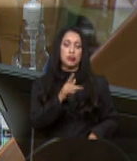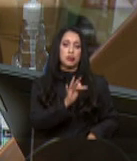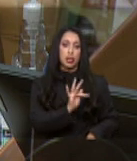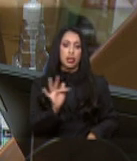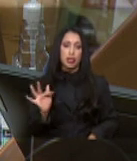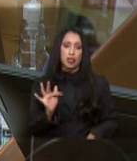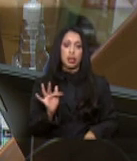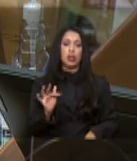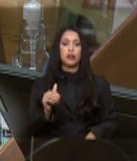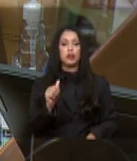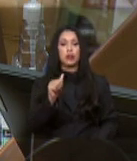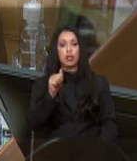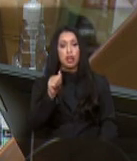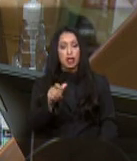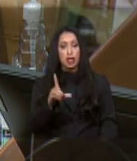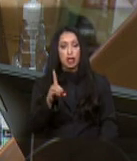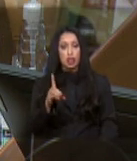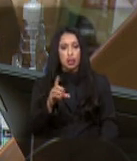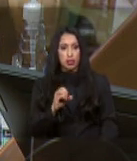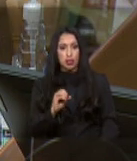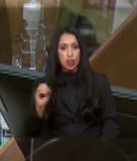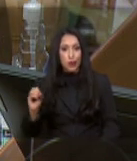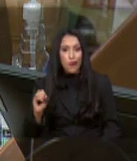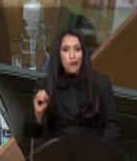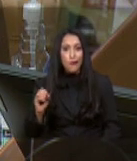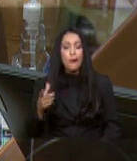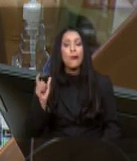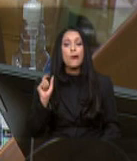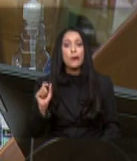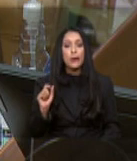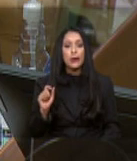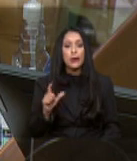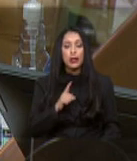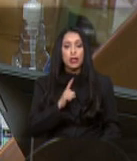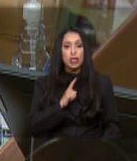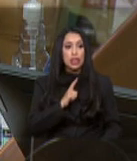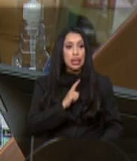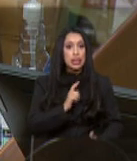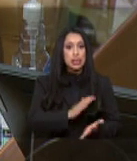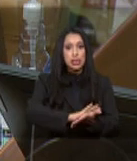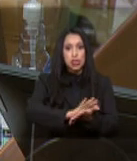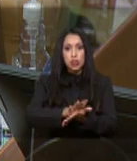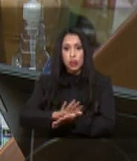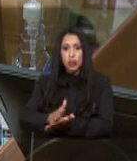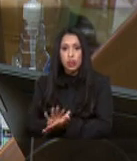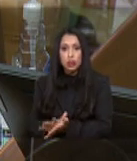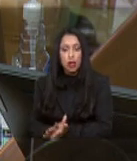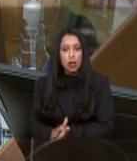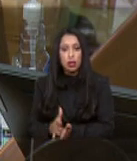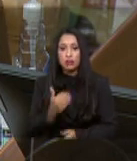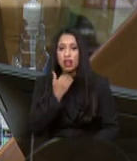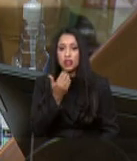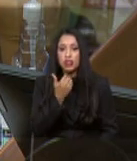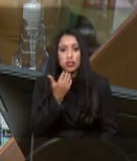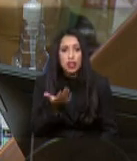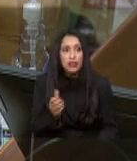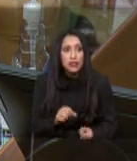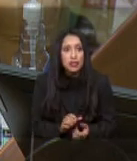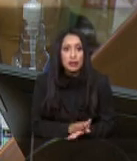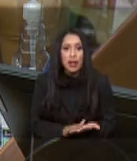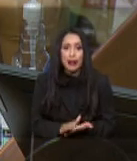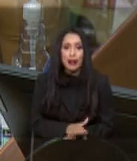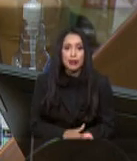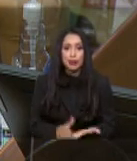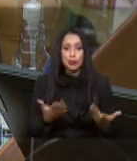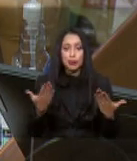nestas duas primeiras ações, o tipping point, o ponto do não retorno, destrói-se tanto que chega uma hora que não adianta mais tomar providências